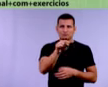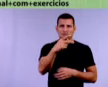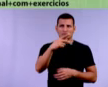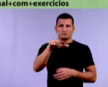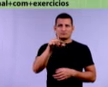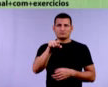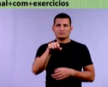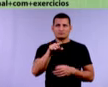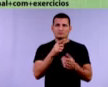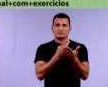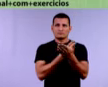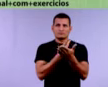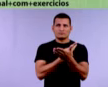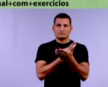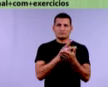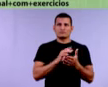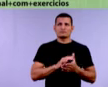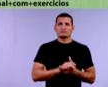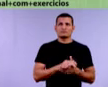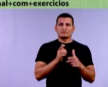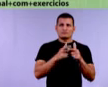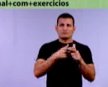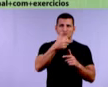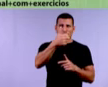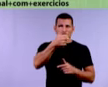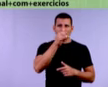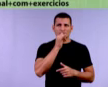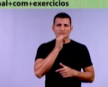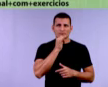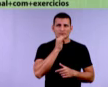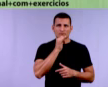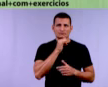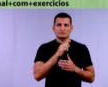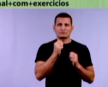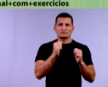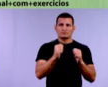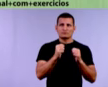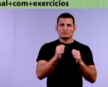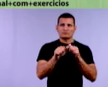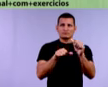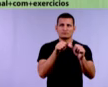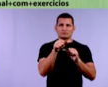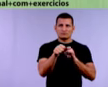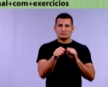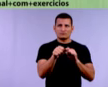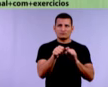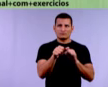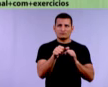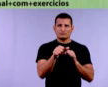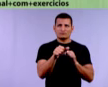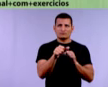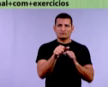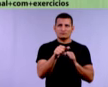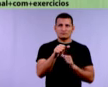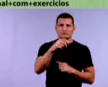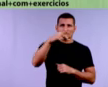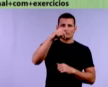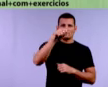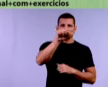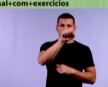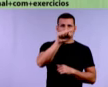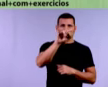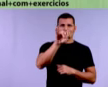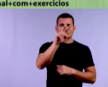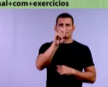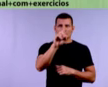incorreto. Isso mesmo, porque no primeiro exemplo, nós podemos transformar para a voz passiva. Apartamentos